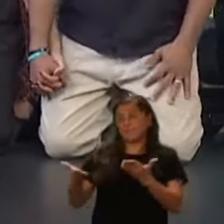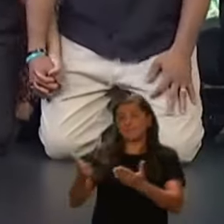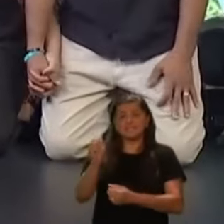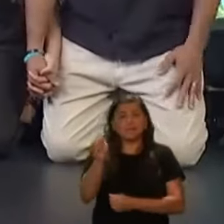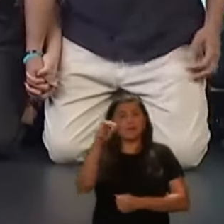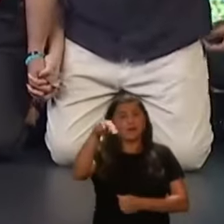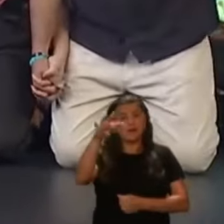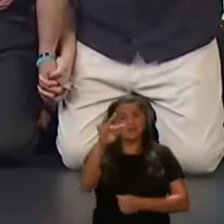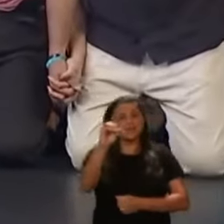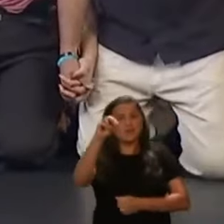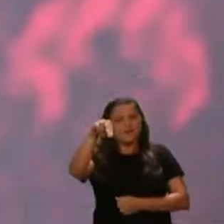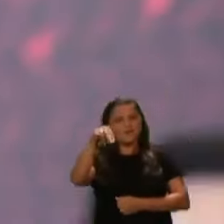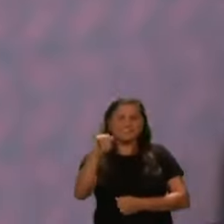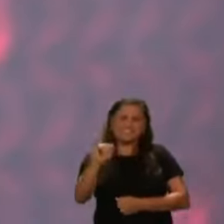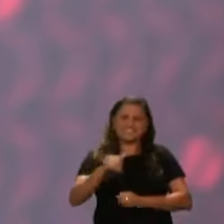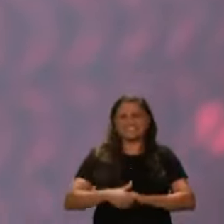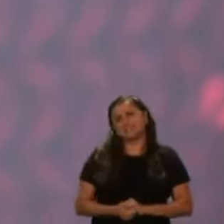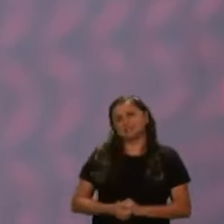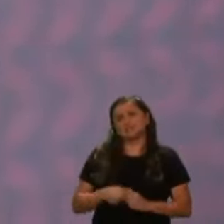eita glória. Ó, beicinho não.